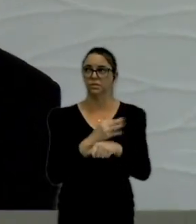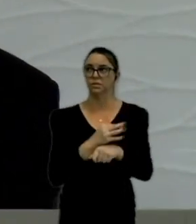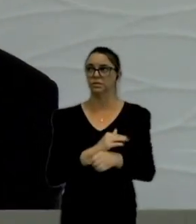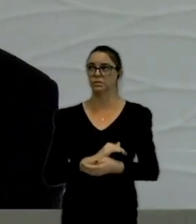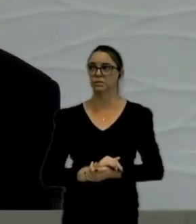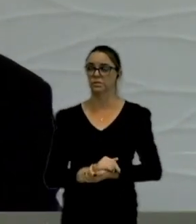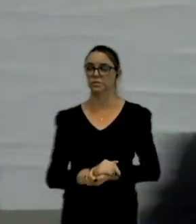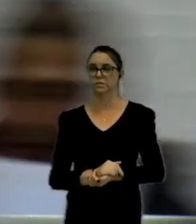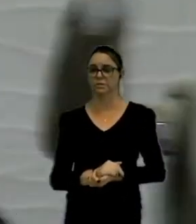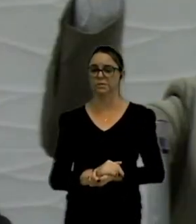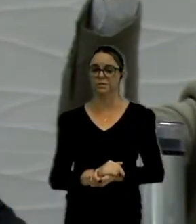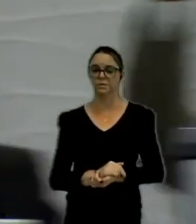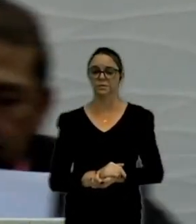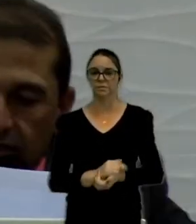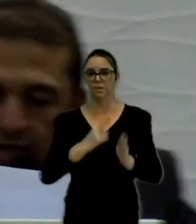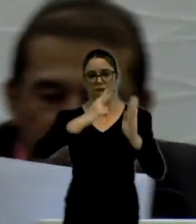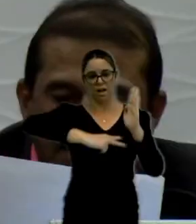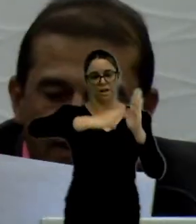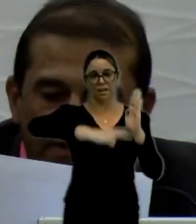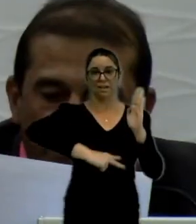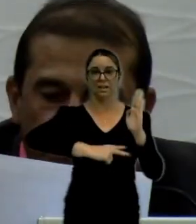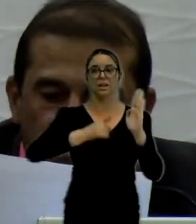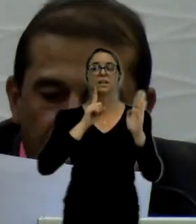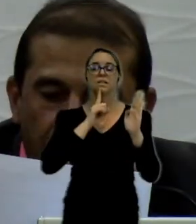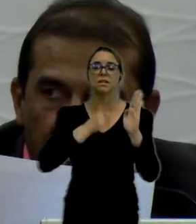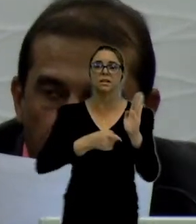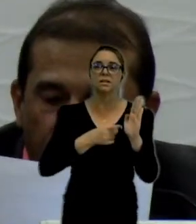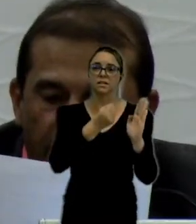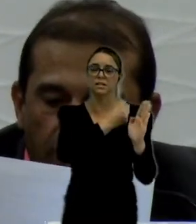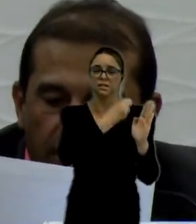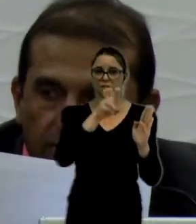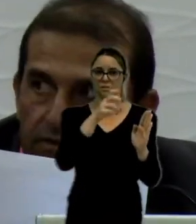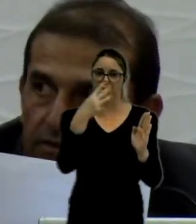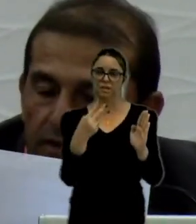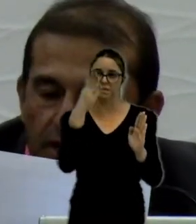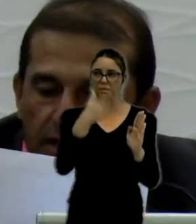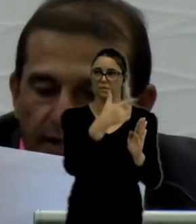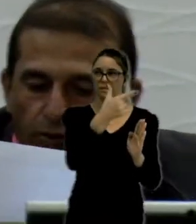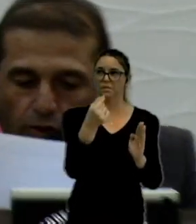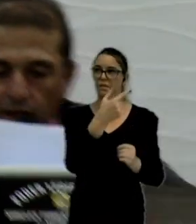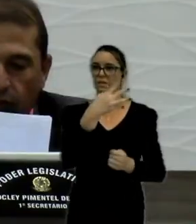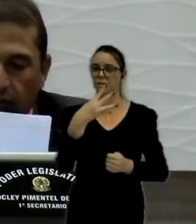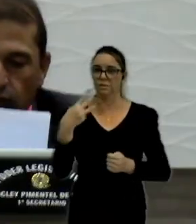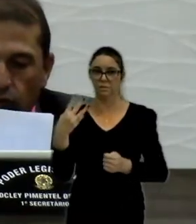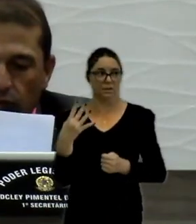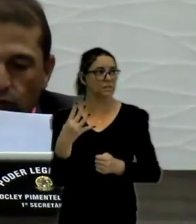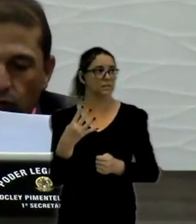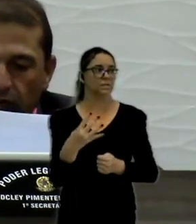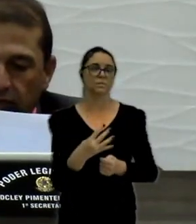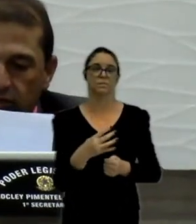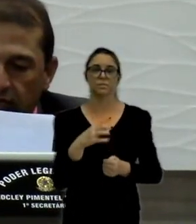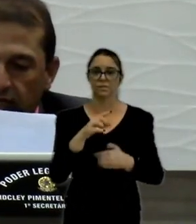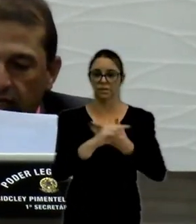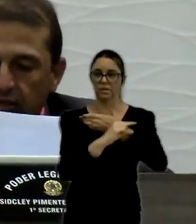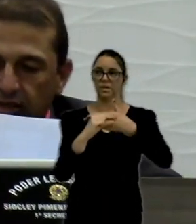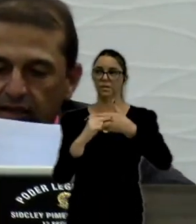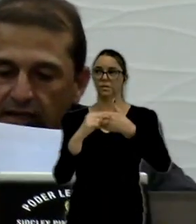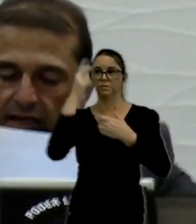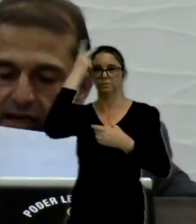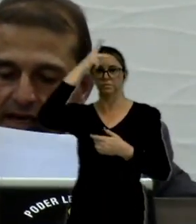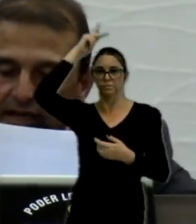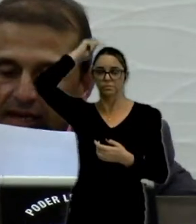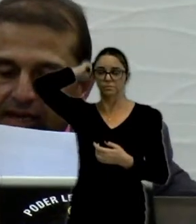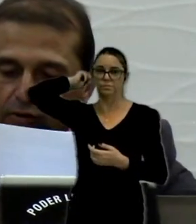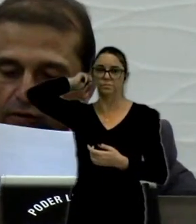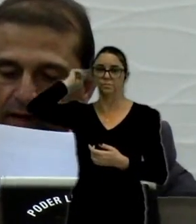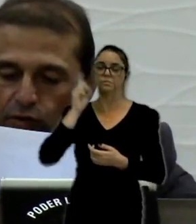Apresentação e leitura da indicação legislativa 53/2024, de autoria do vereador Antônio Pacheco Sintra,